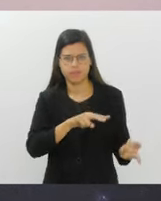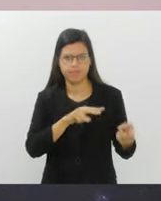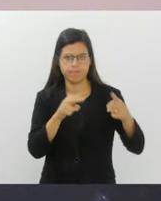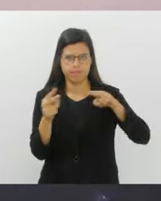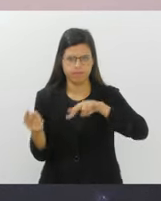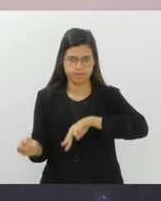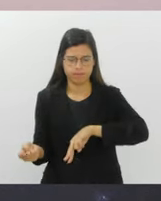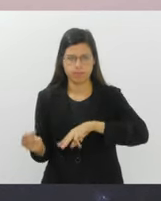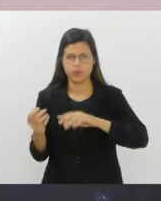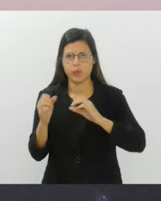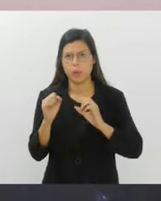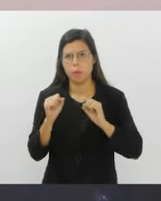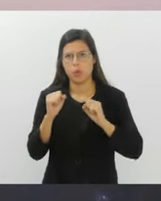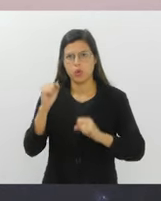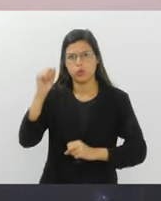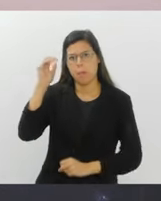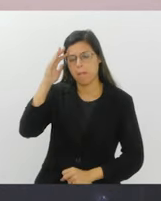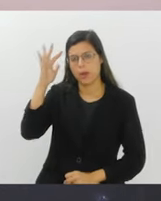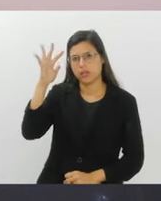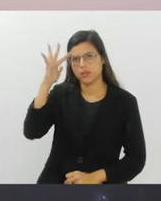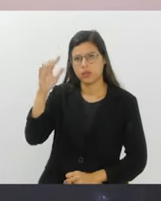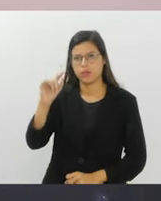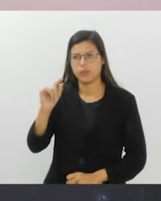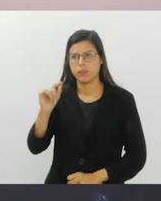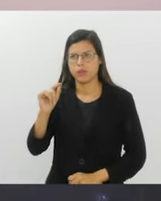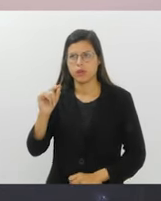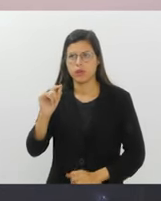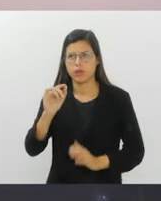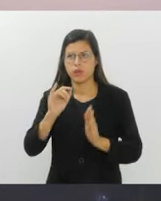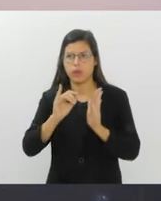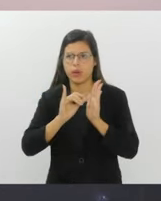aí pode-se imaginar,